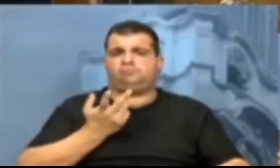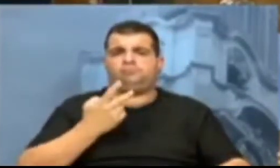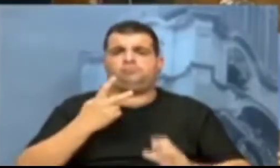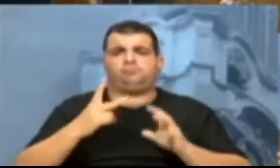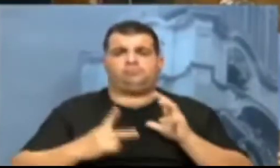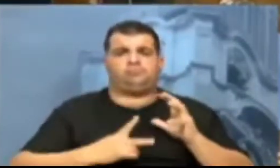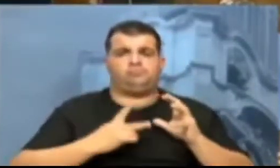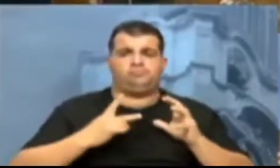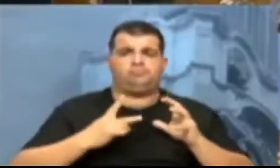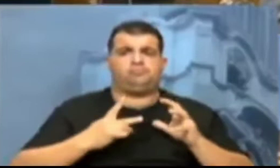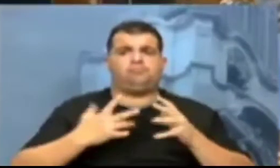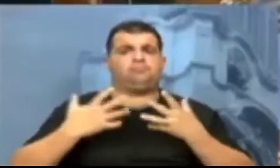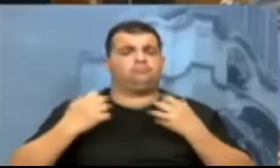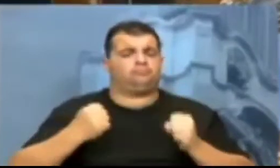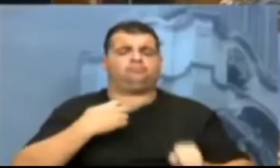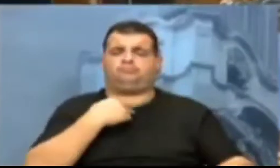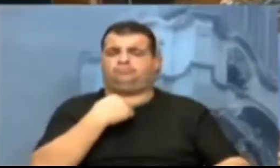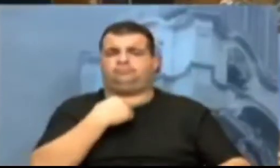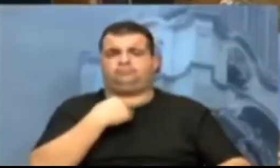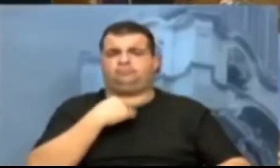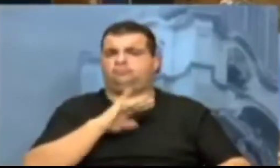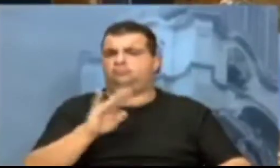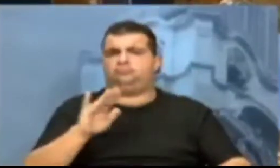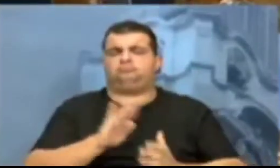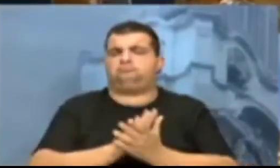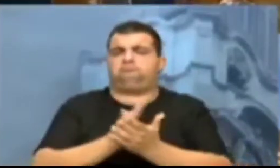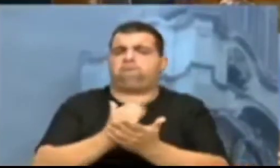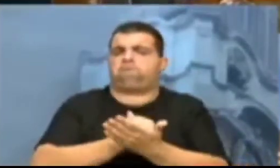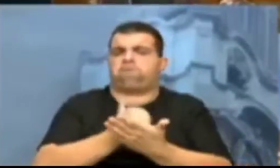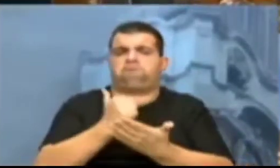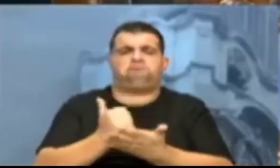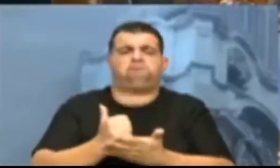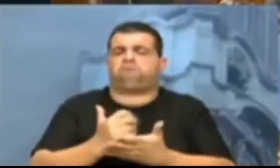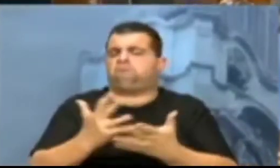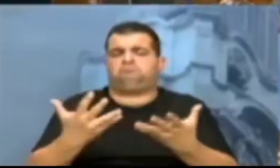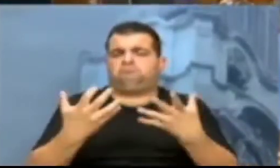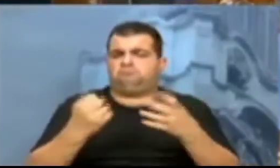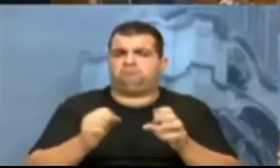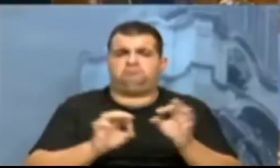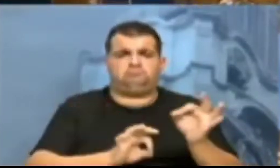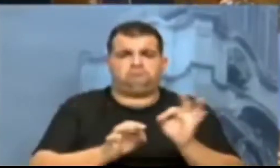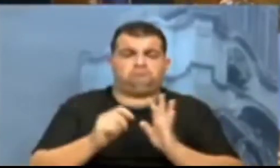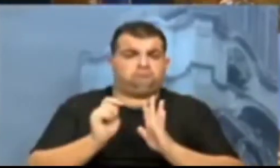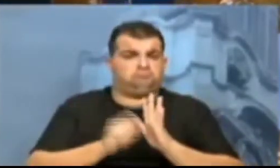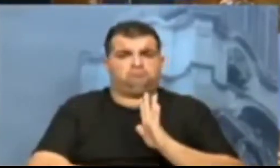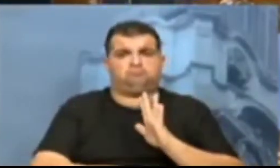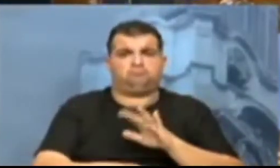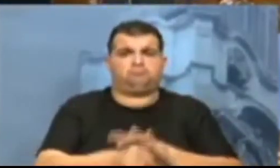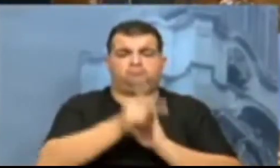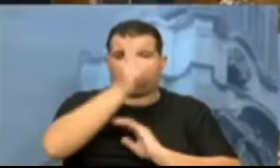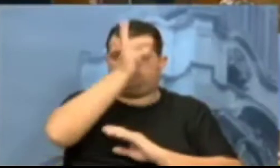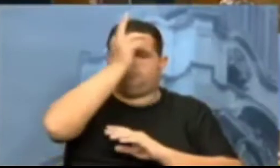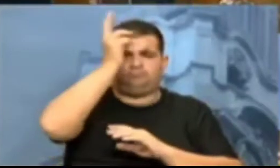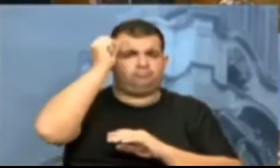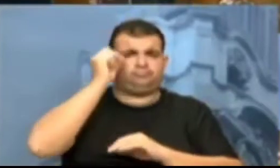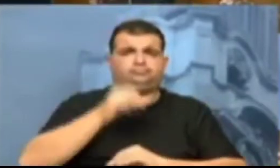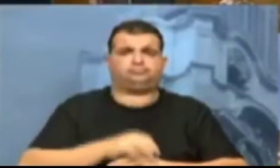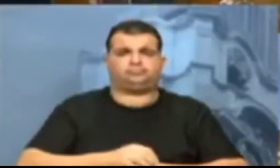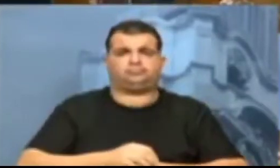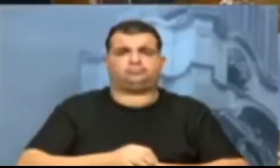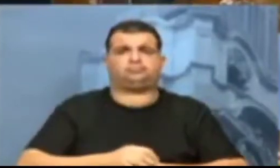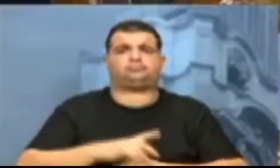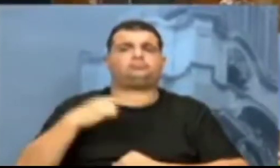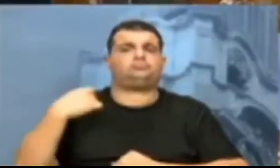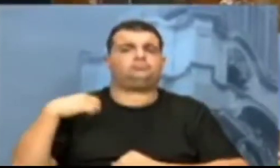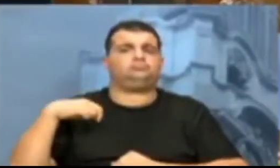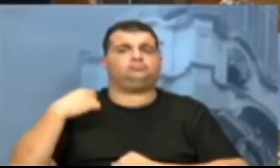de Vereadores não pode ser simplesmente um cartório para chancelar projetos do Executivo. Nós temos que